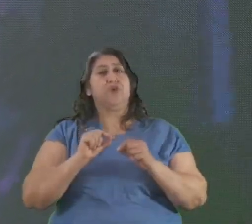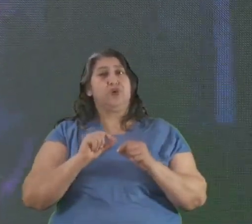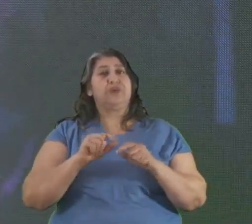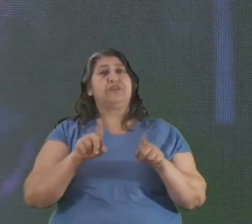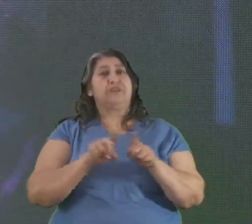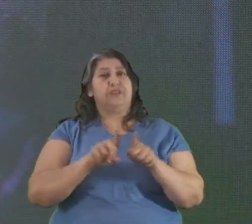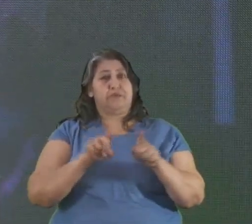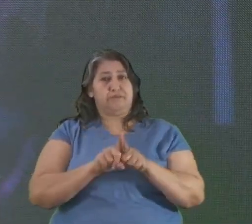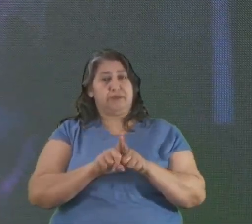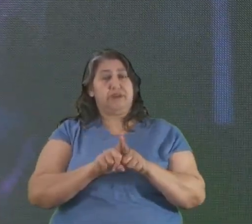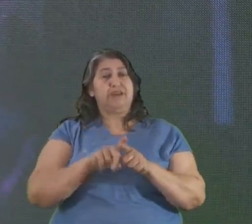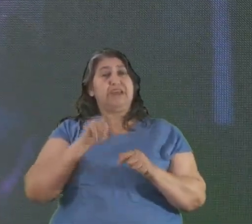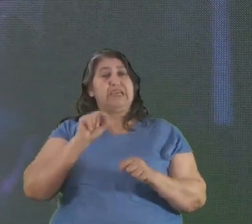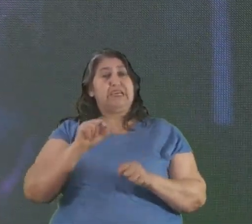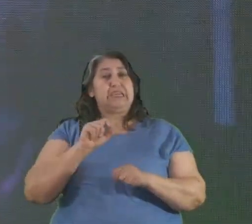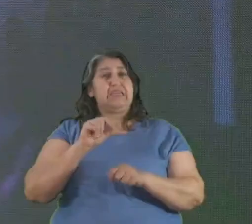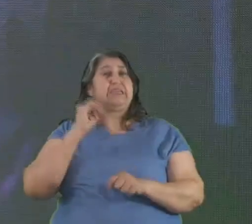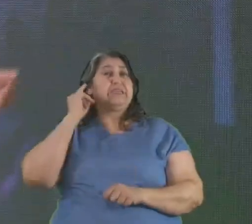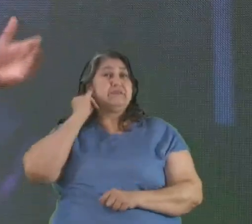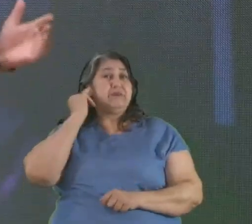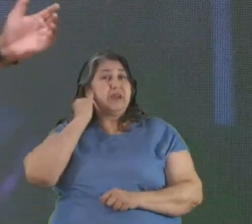genealogia numerosa.